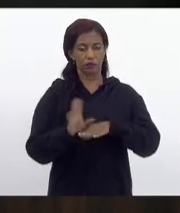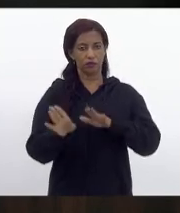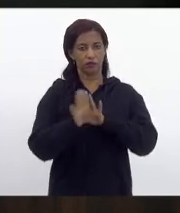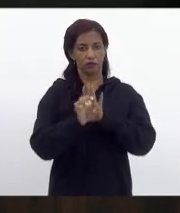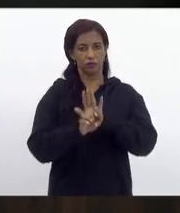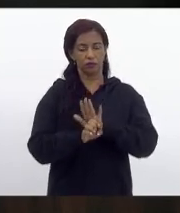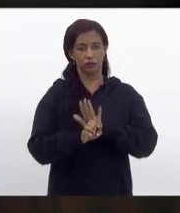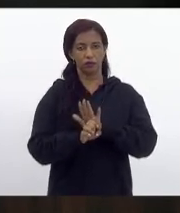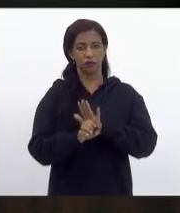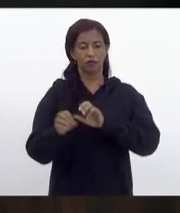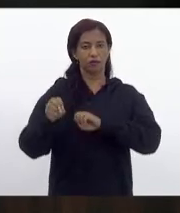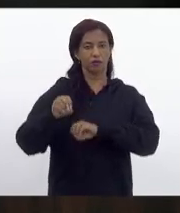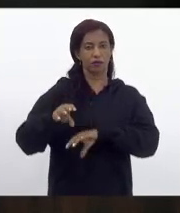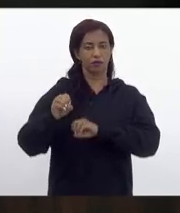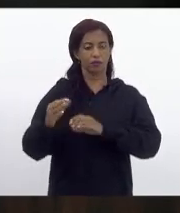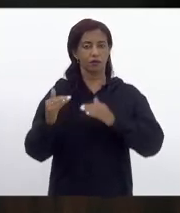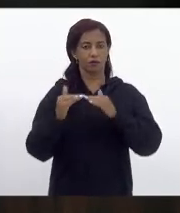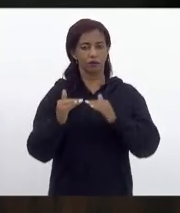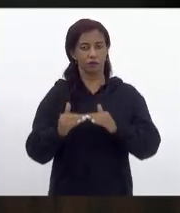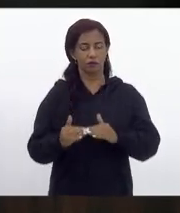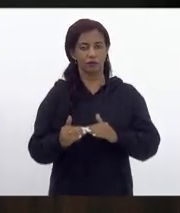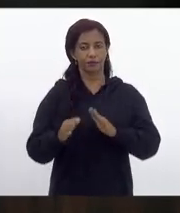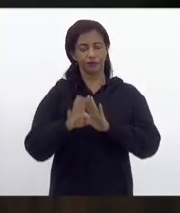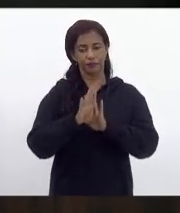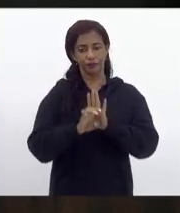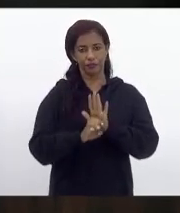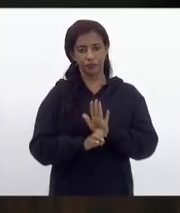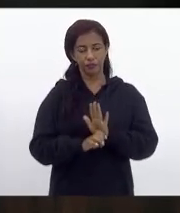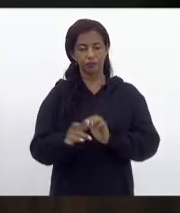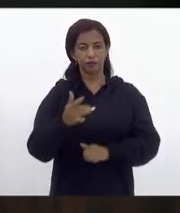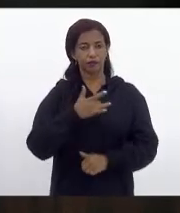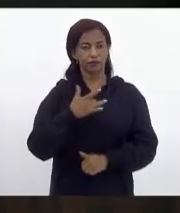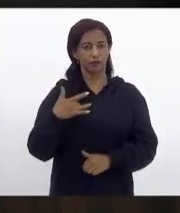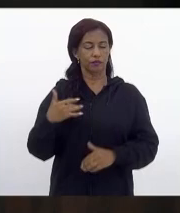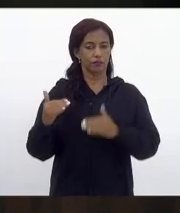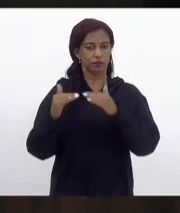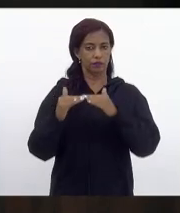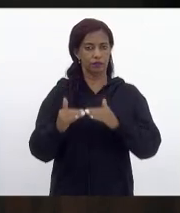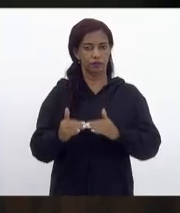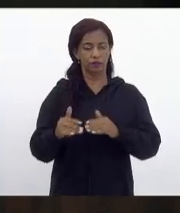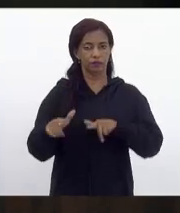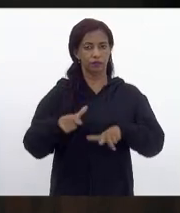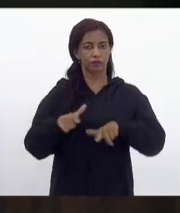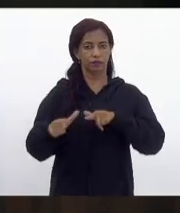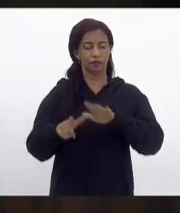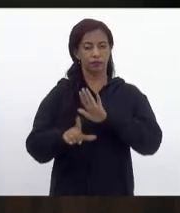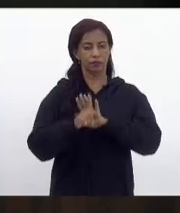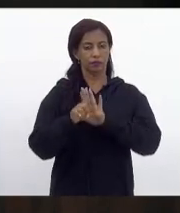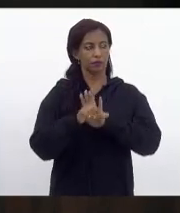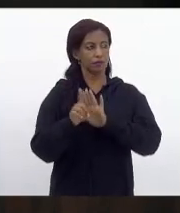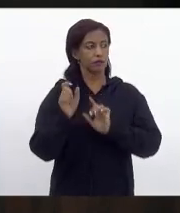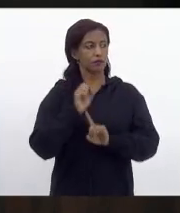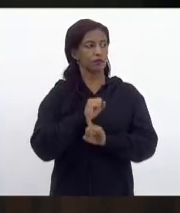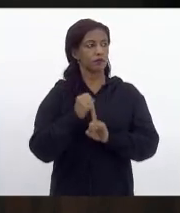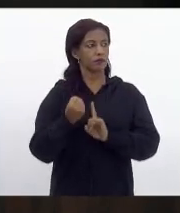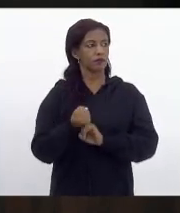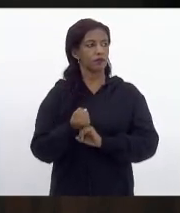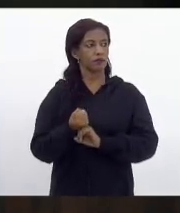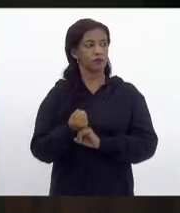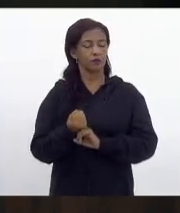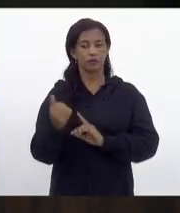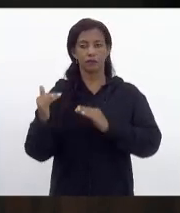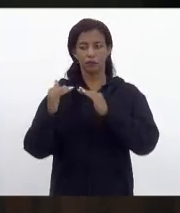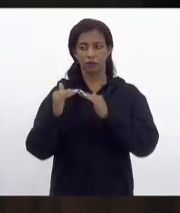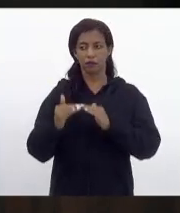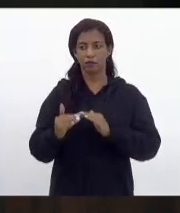com emendas. De educação, favorável, com emendas. De saúde, favorável. De trabalho, legislação social, seguridade social,